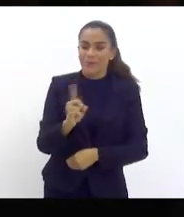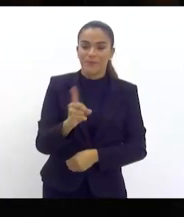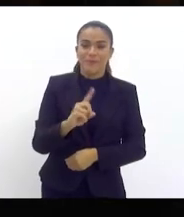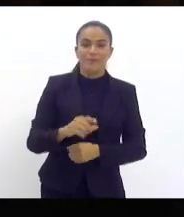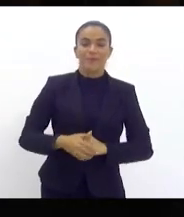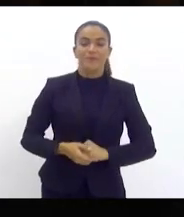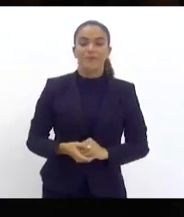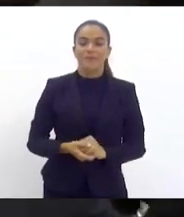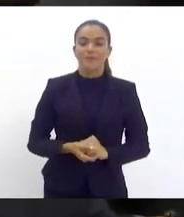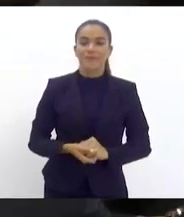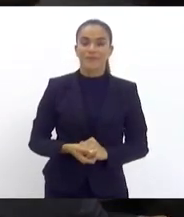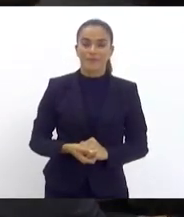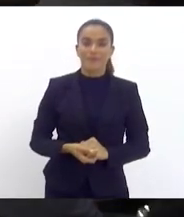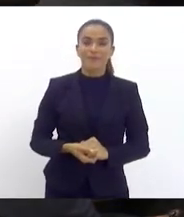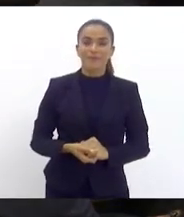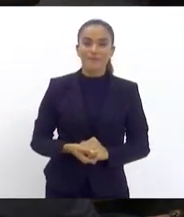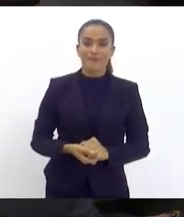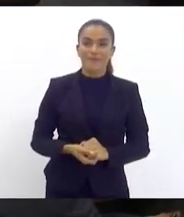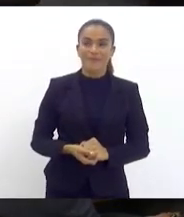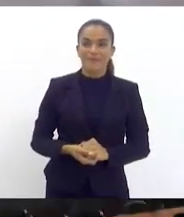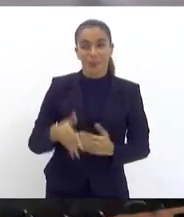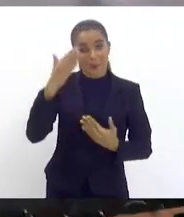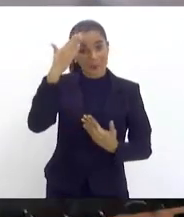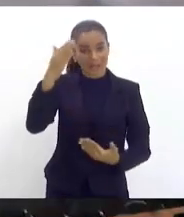senhor presidente. Obrigado, deputada.